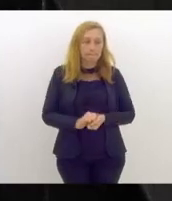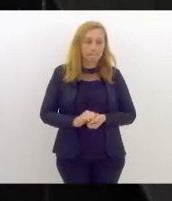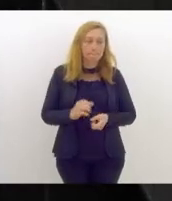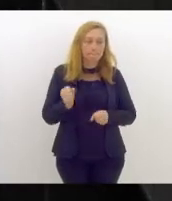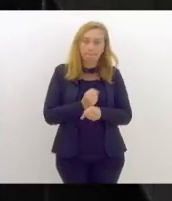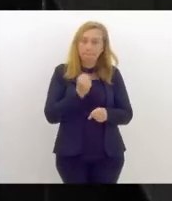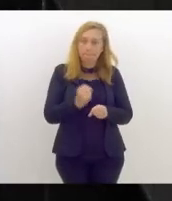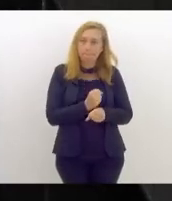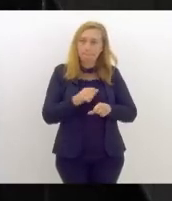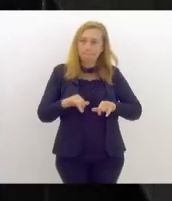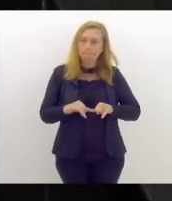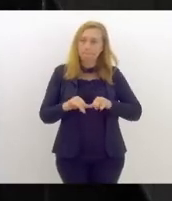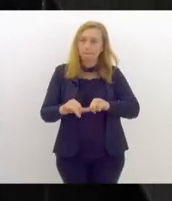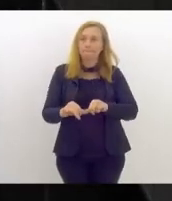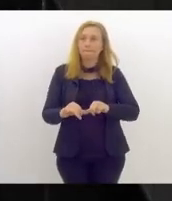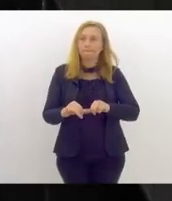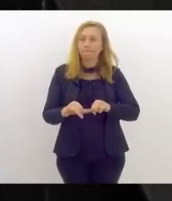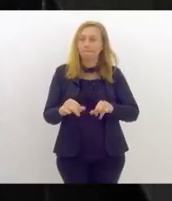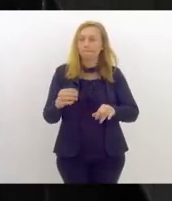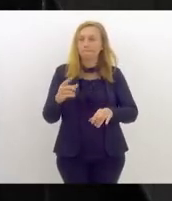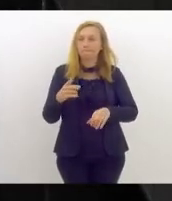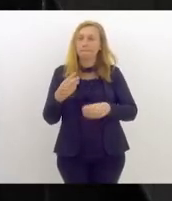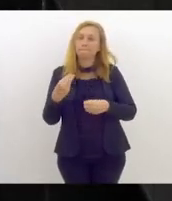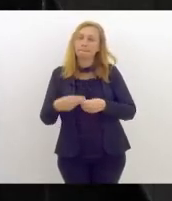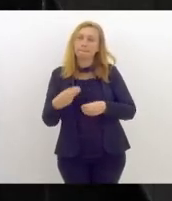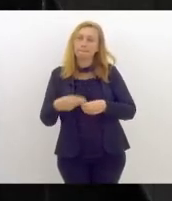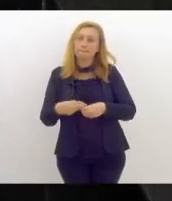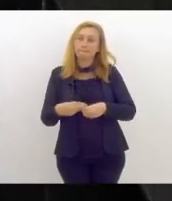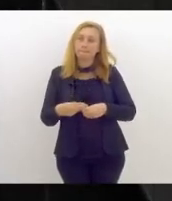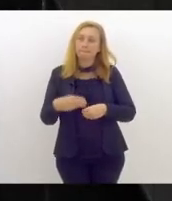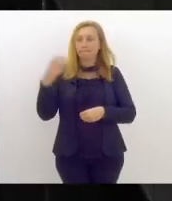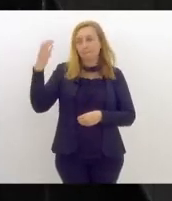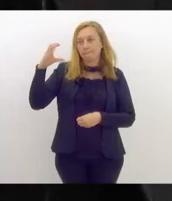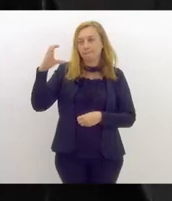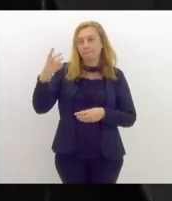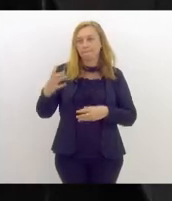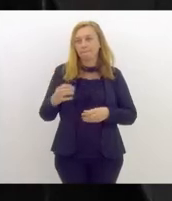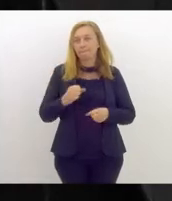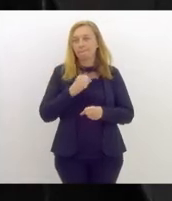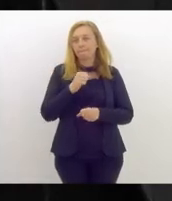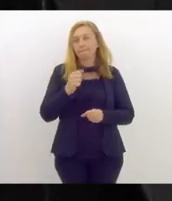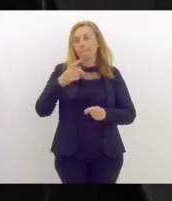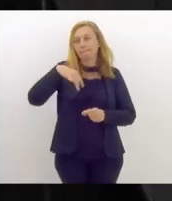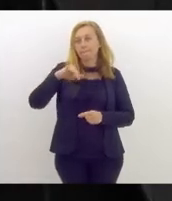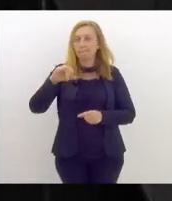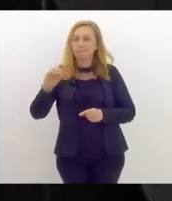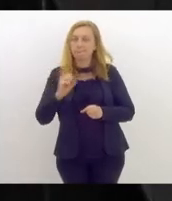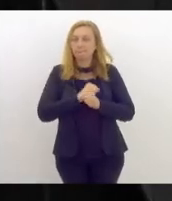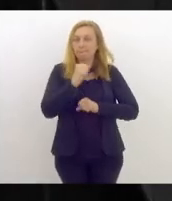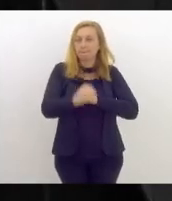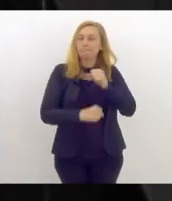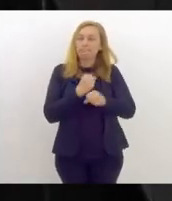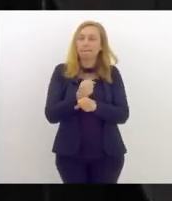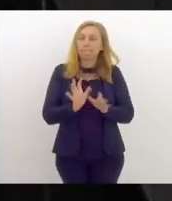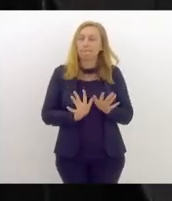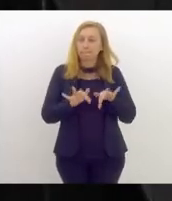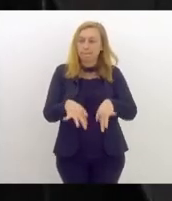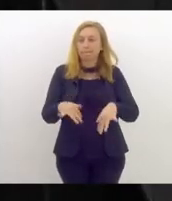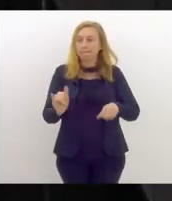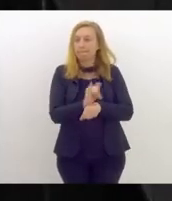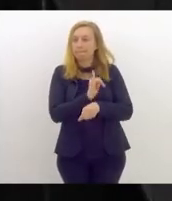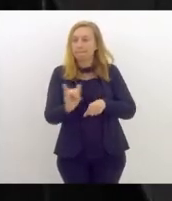obra do Mercado Municipal de Niterói que será entregue oficialmente em maio do ano que vem uma obra muito importante porque articula